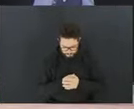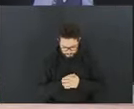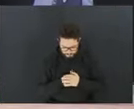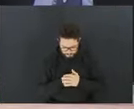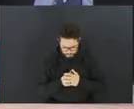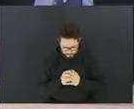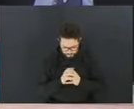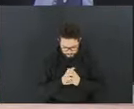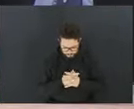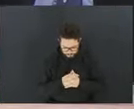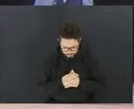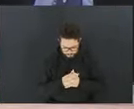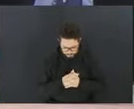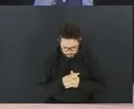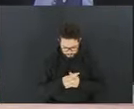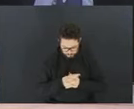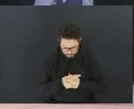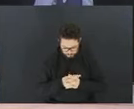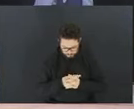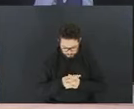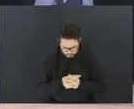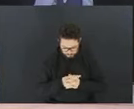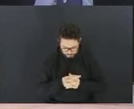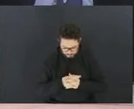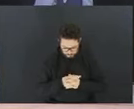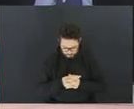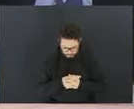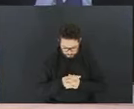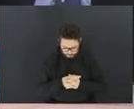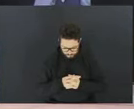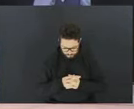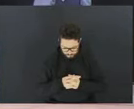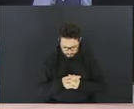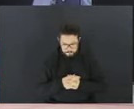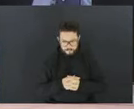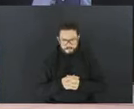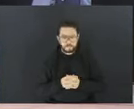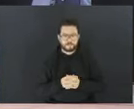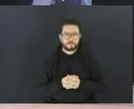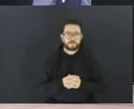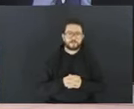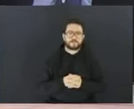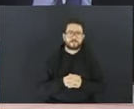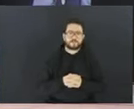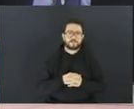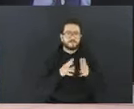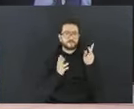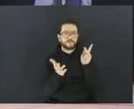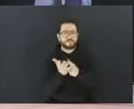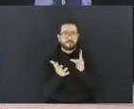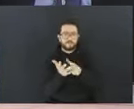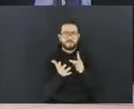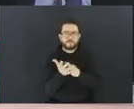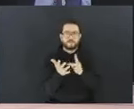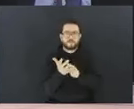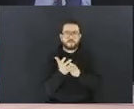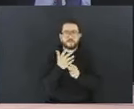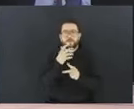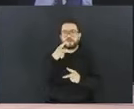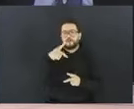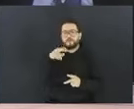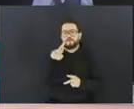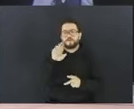ser policial militar. Em relação ao PROED, realmente o PROED ele ficou um pouco adormecido por causa da pandemia, né? Então, todo o